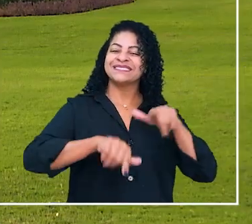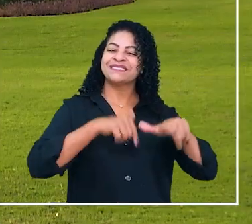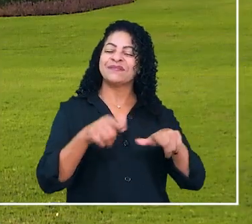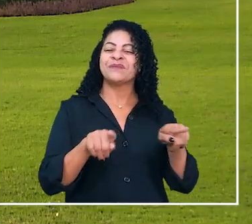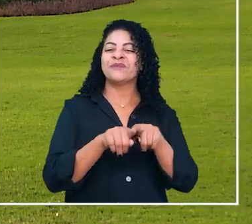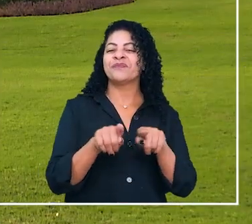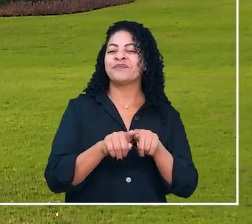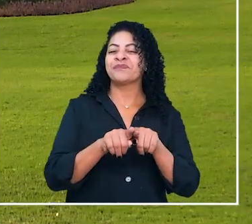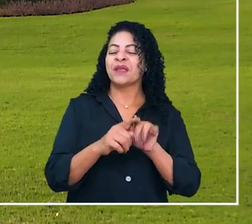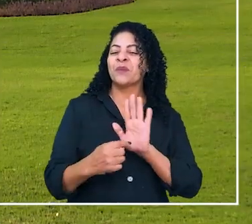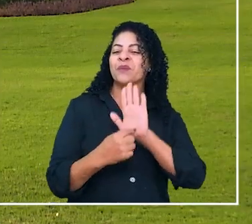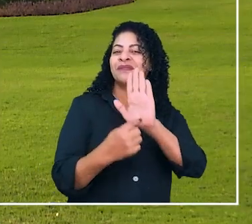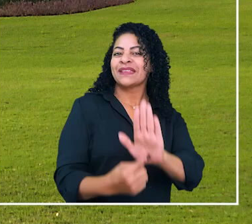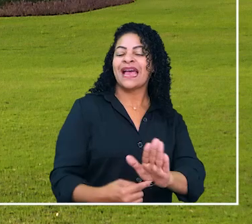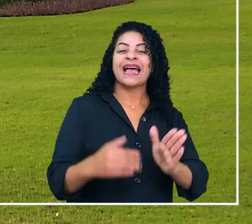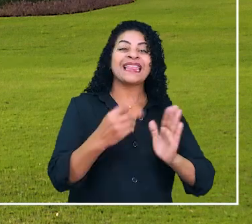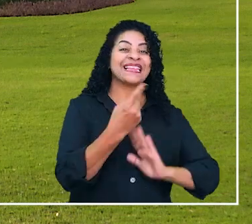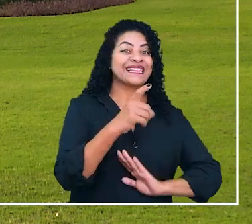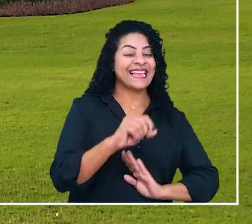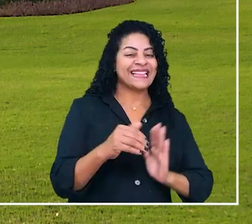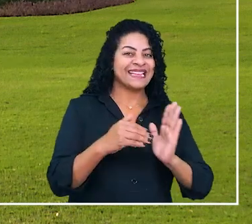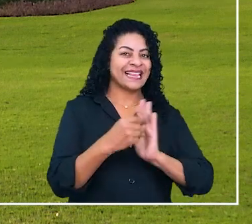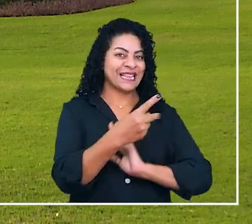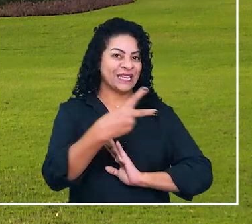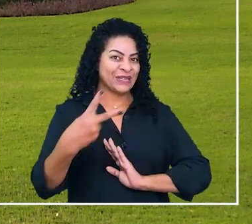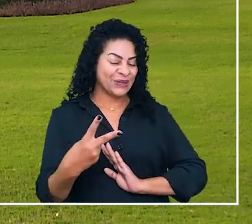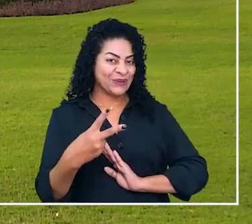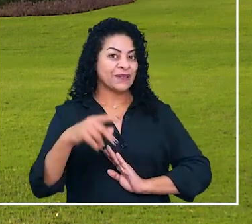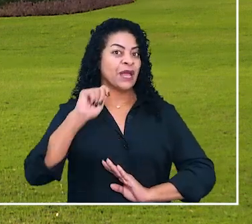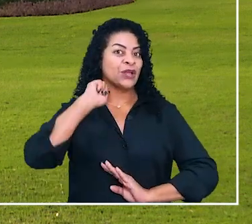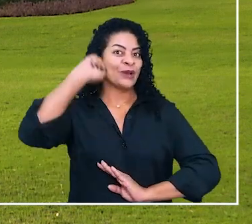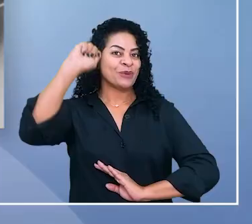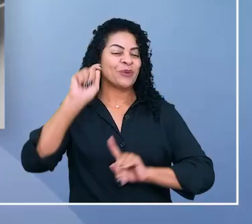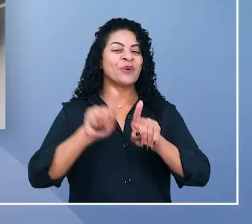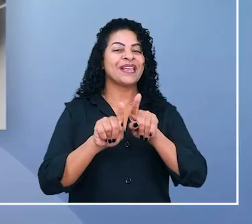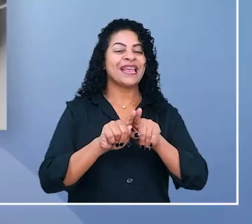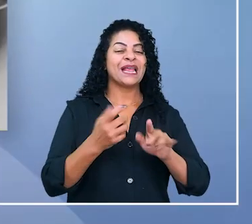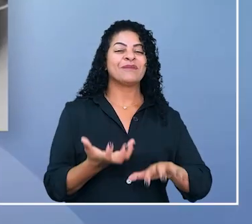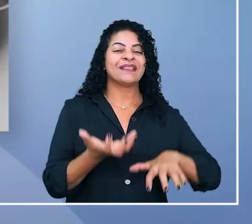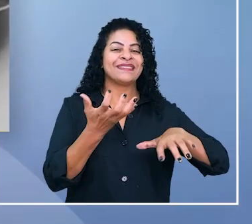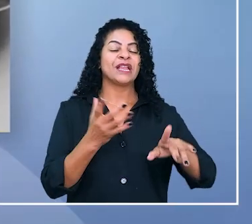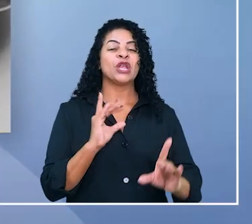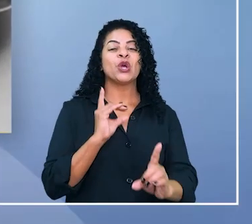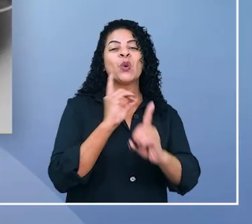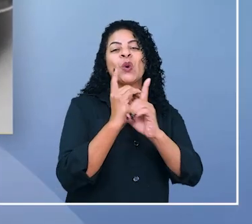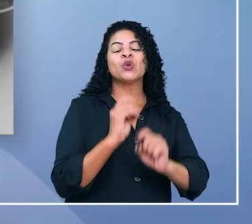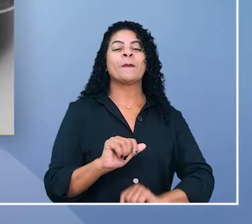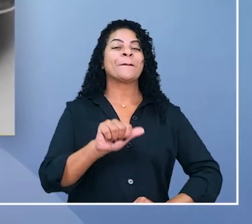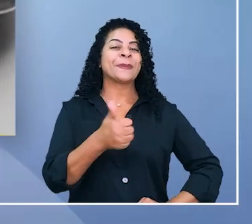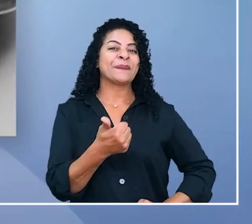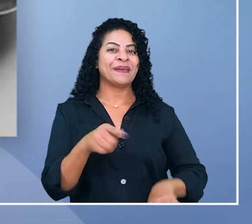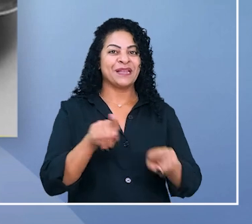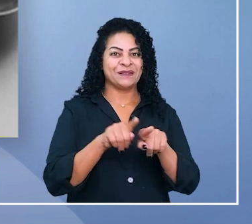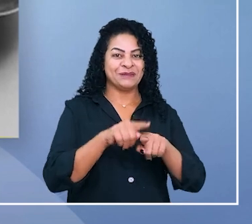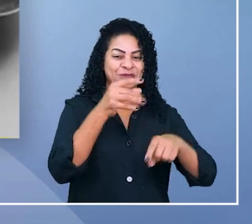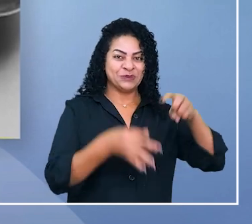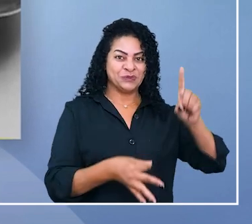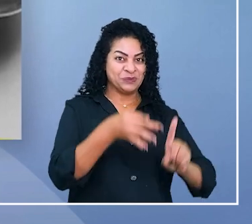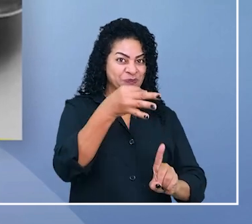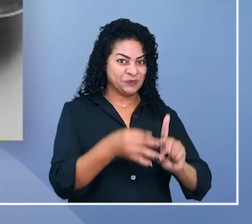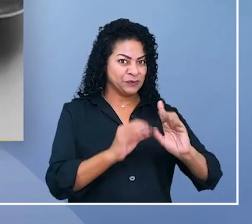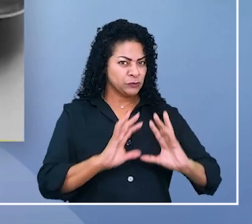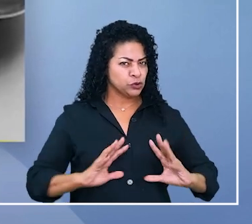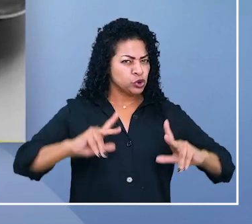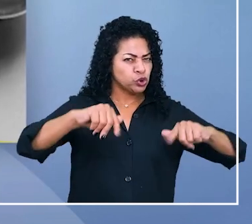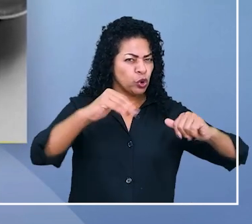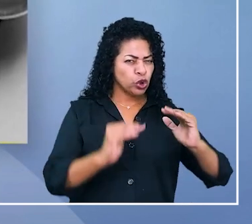Trabalho vai realizar de 10 a 12 de abril, na sede do TST em Brasília, o primeiro encontro unificado de magistrados e servidores